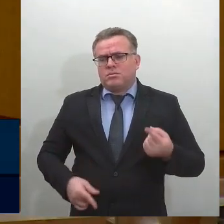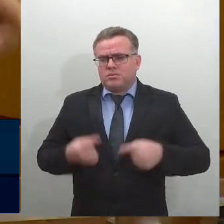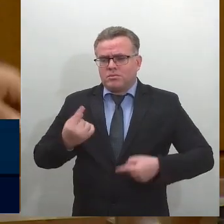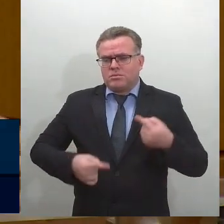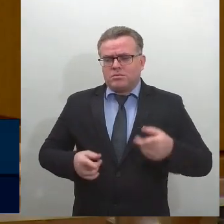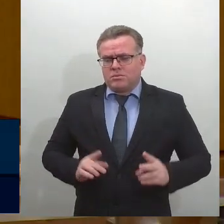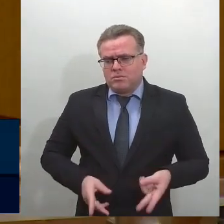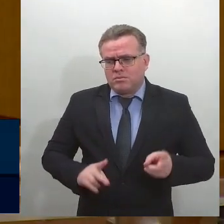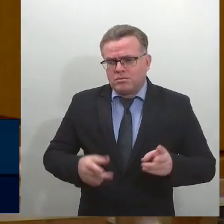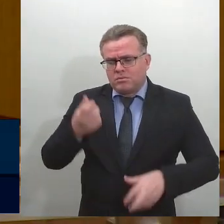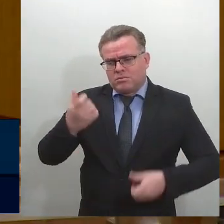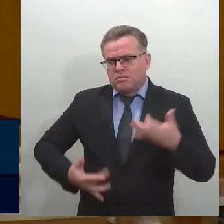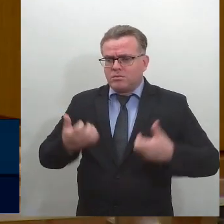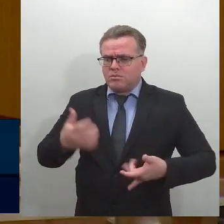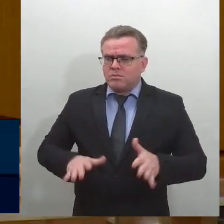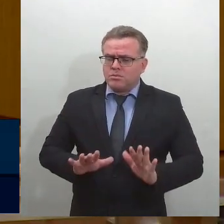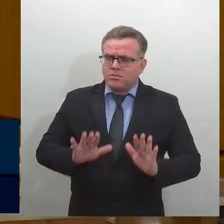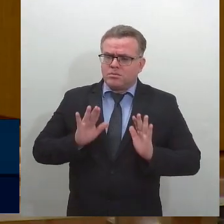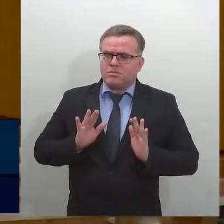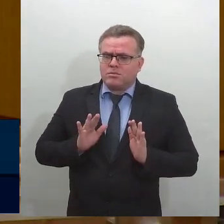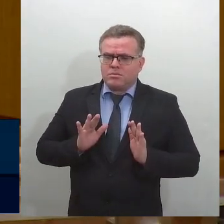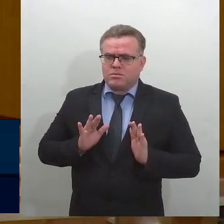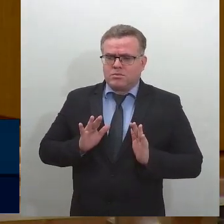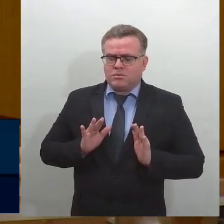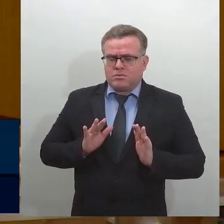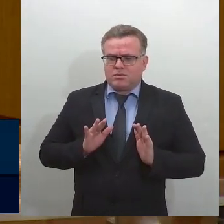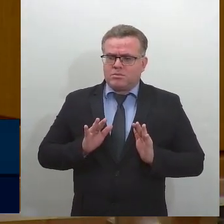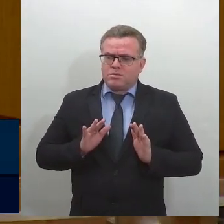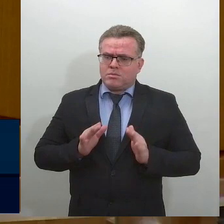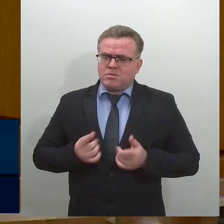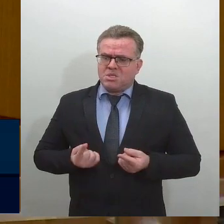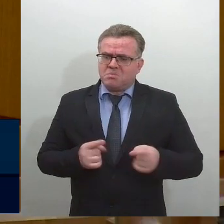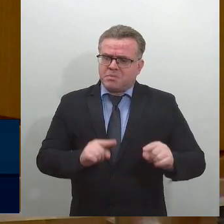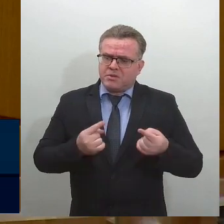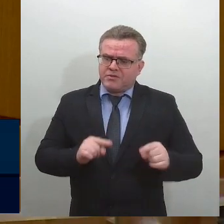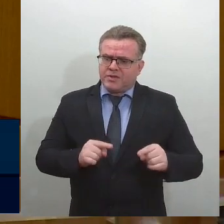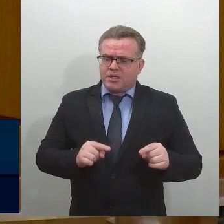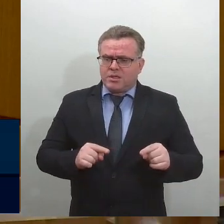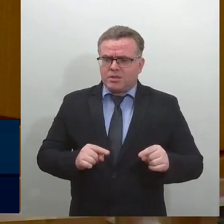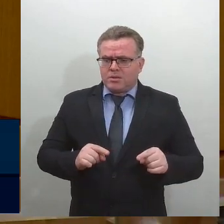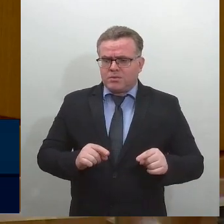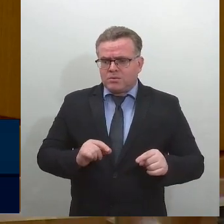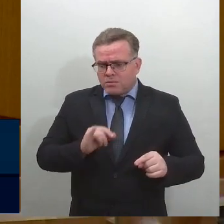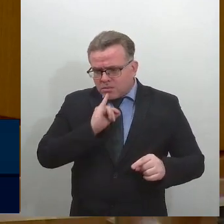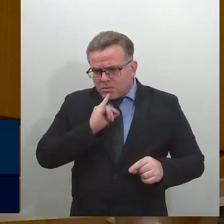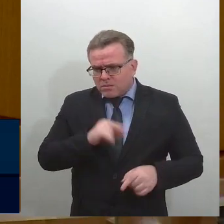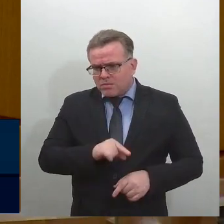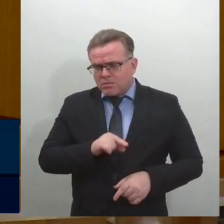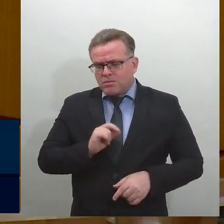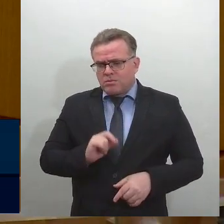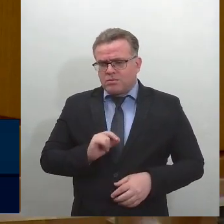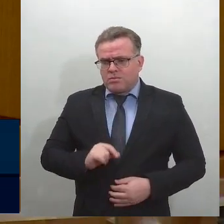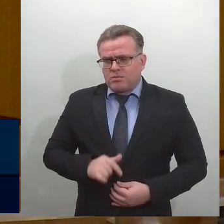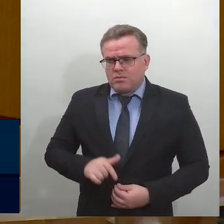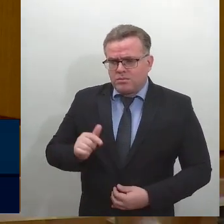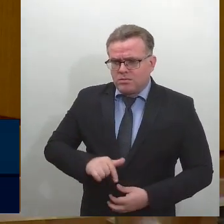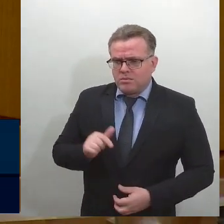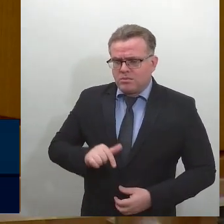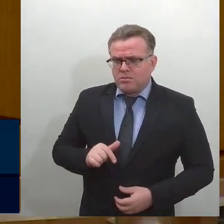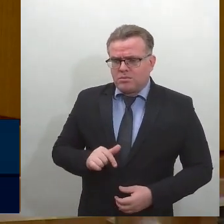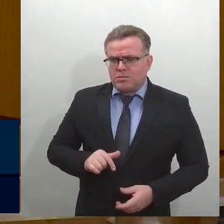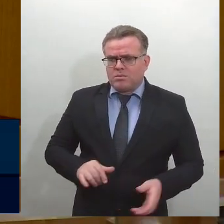momento algum para difamar a cidade. A gente agora querer encontrar um